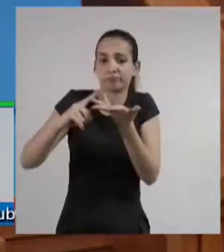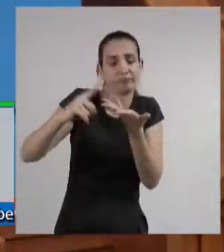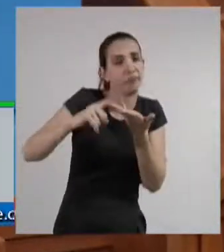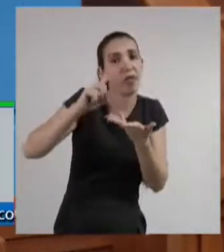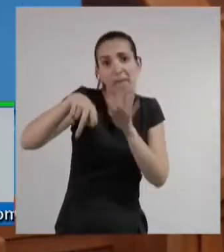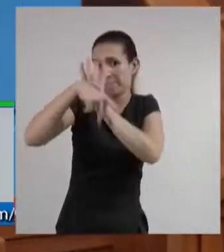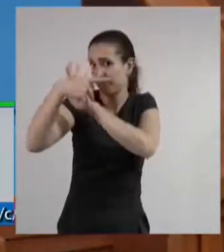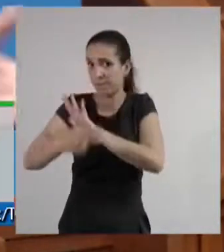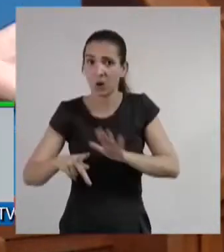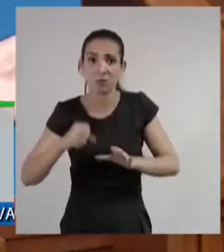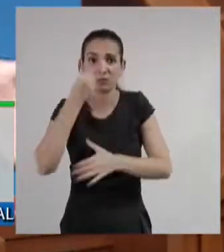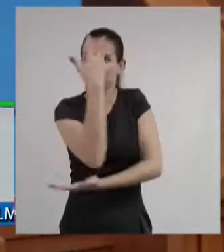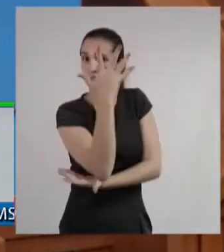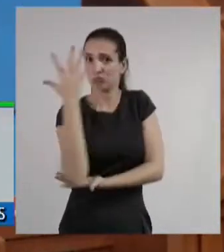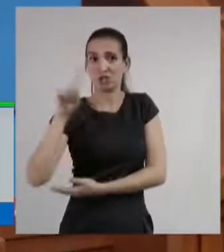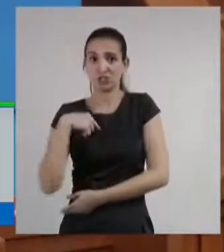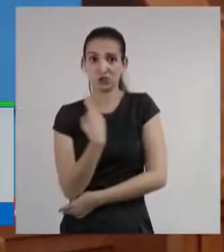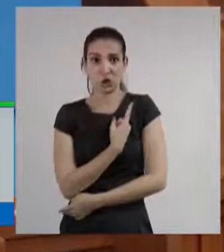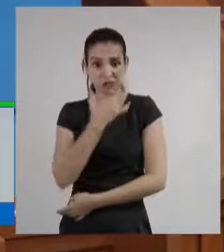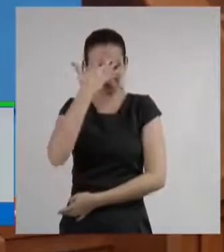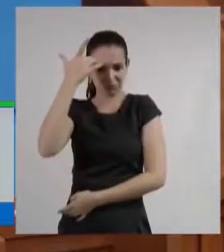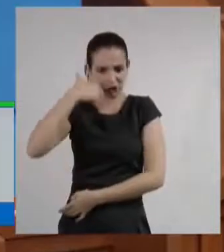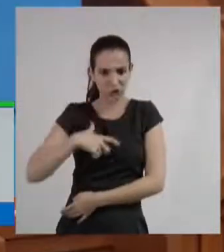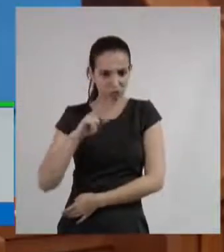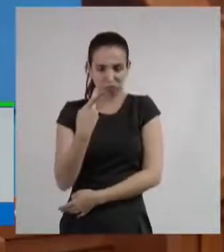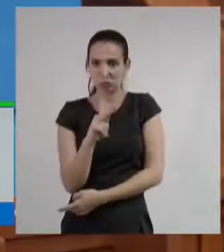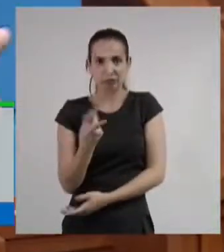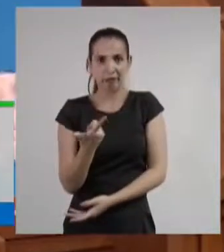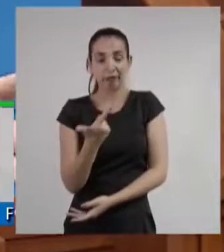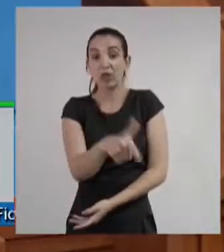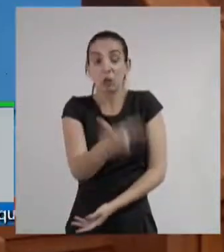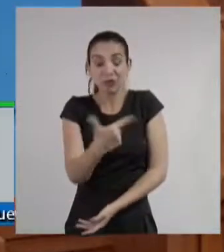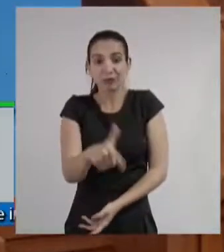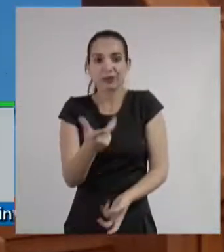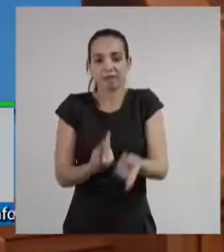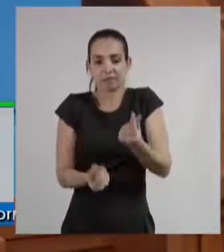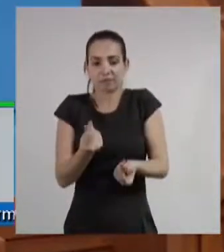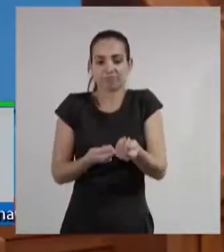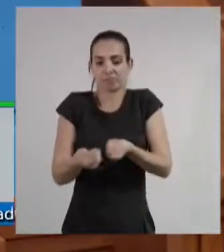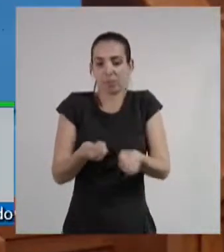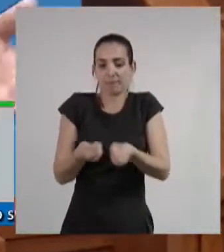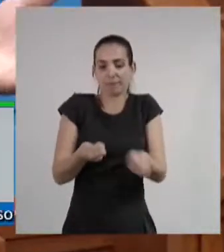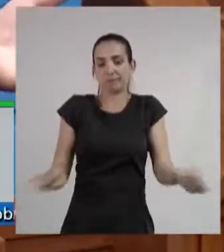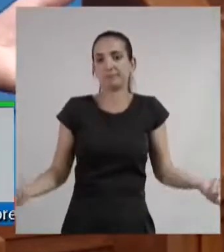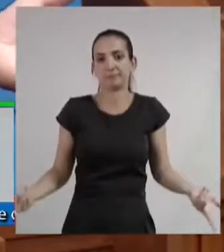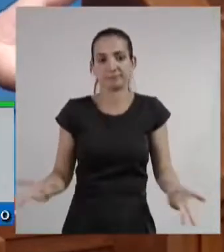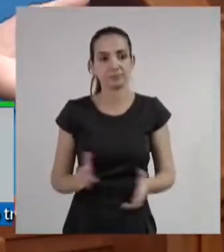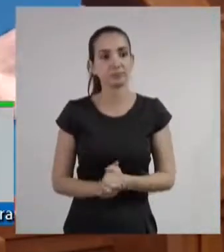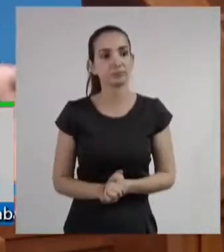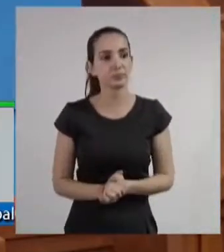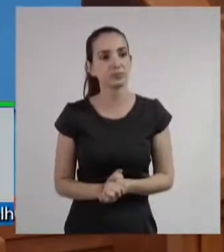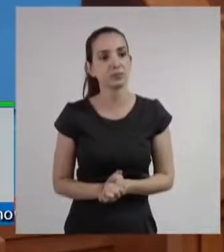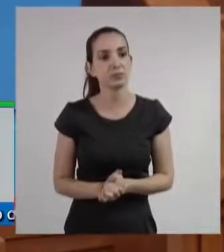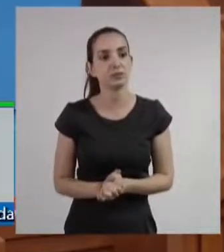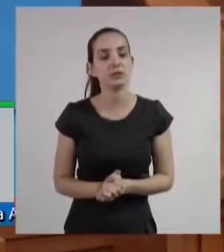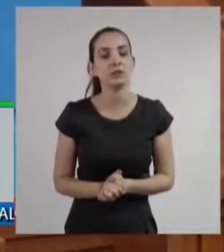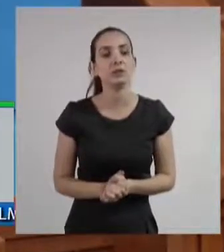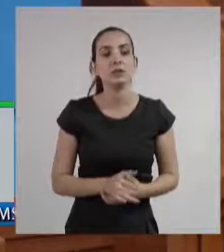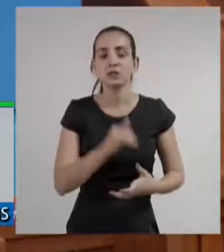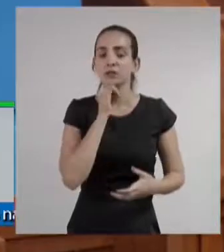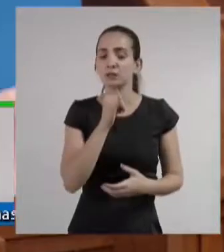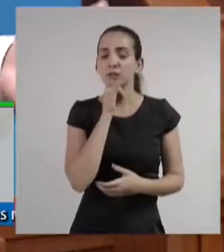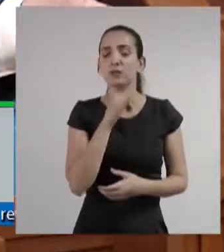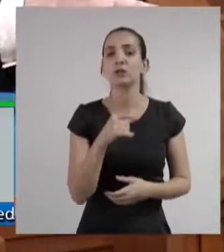de Novo Horizonte do Sul, que é uma região arenosa. Eu passei lá há poucos dias,